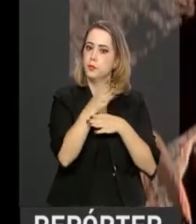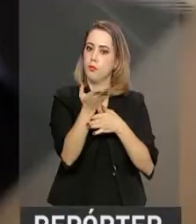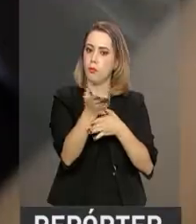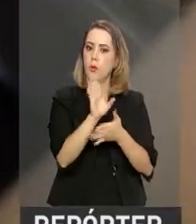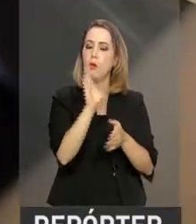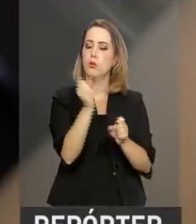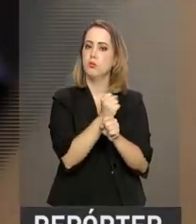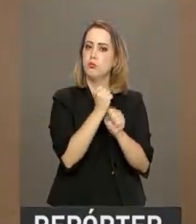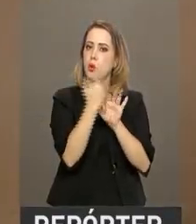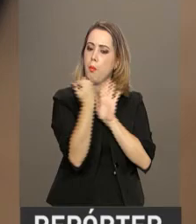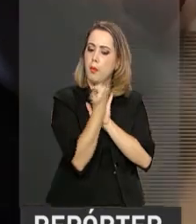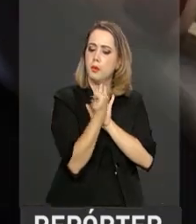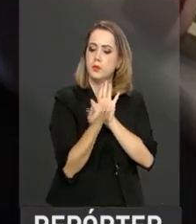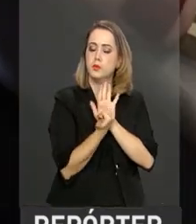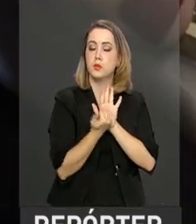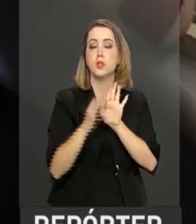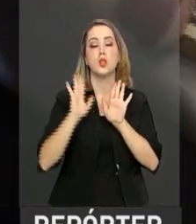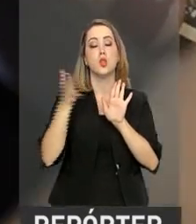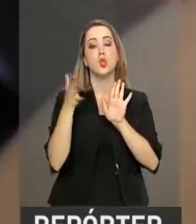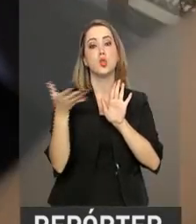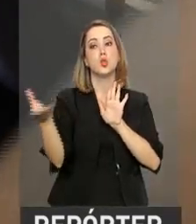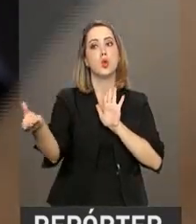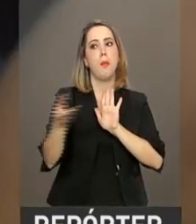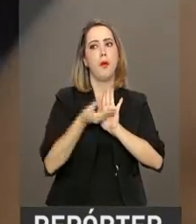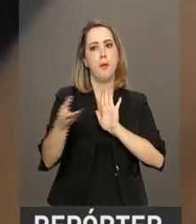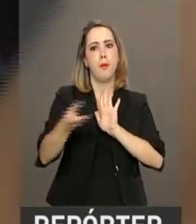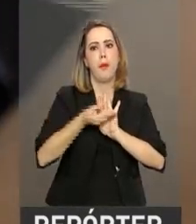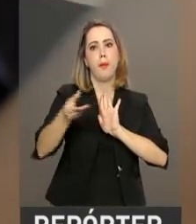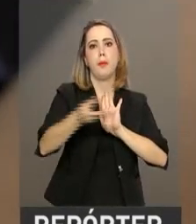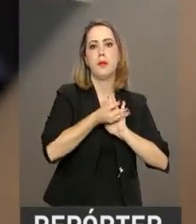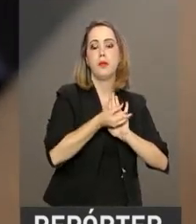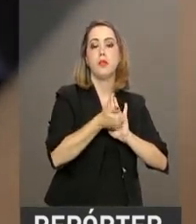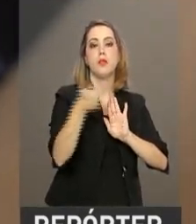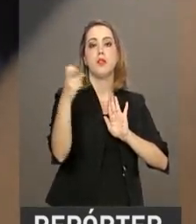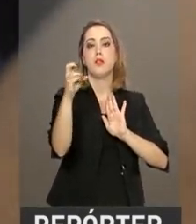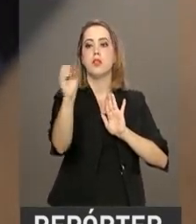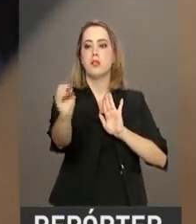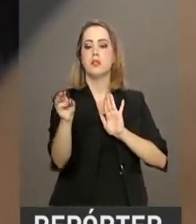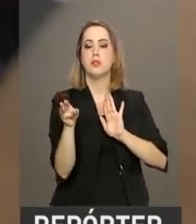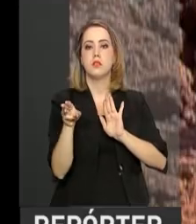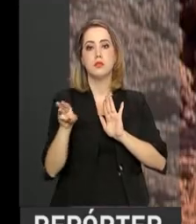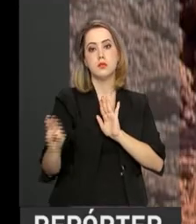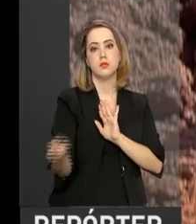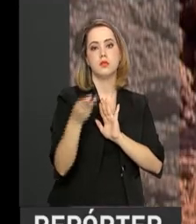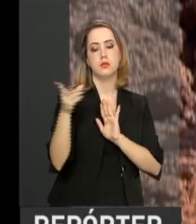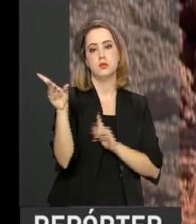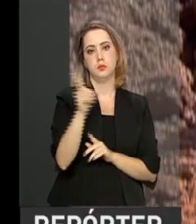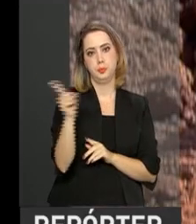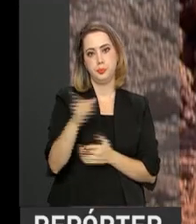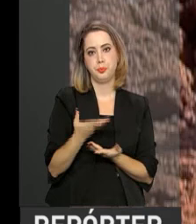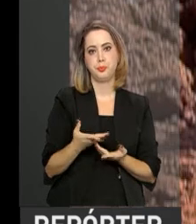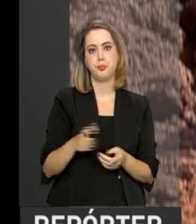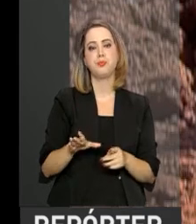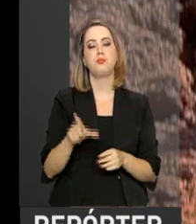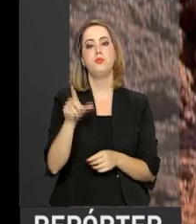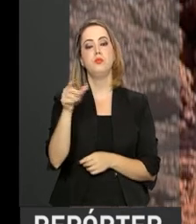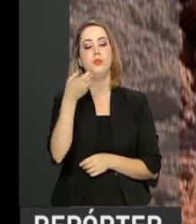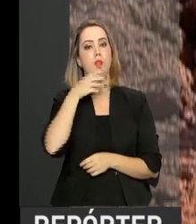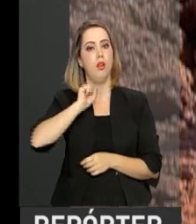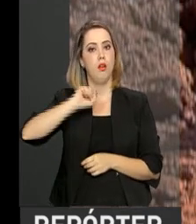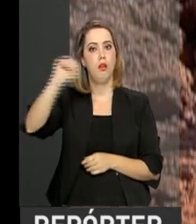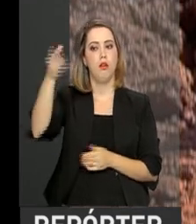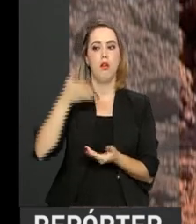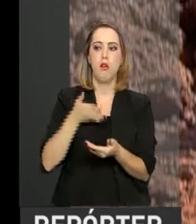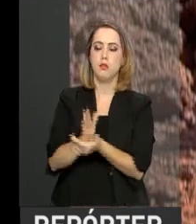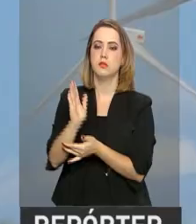agora o banco já recebeu 150 milhões de dólares dos países participantes em abril o mbd aprovou